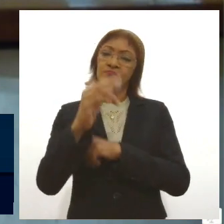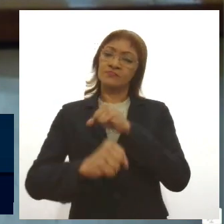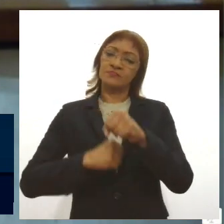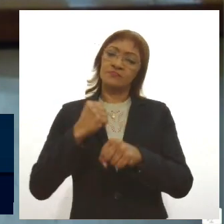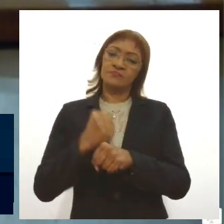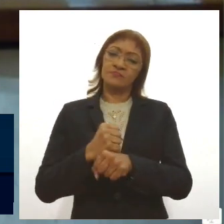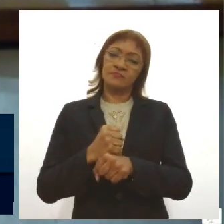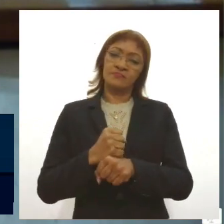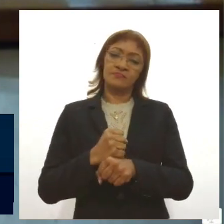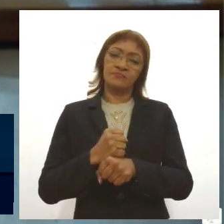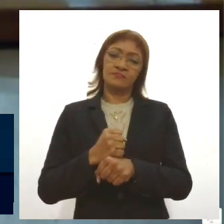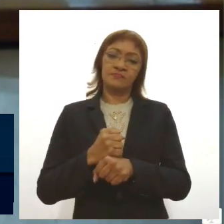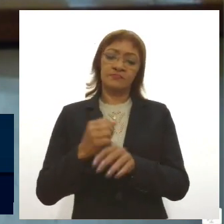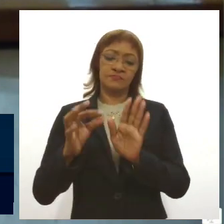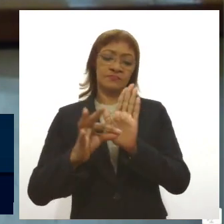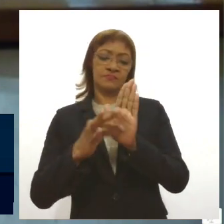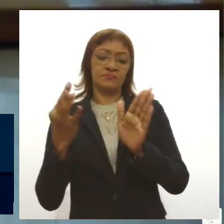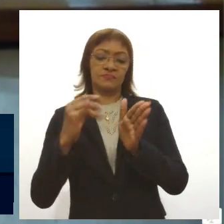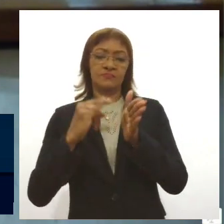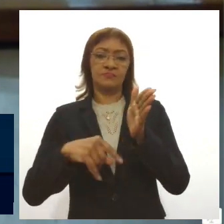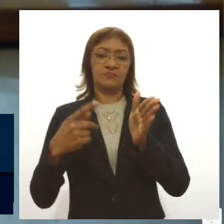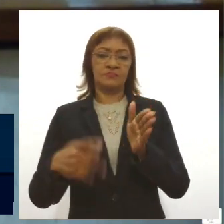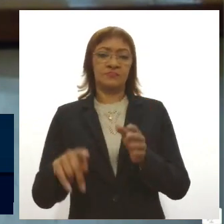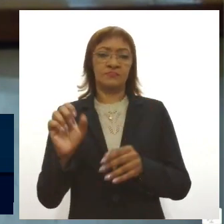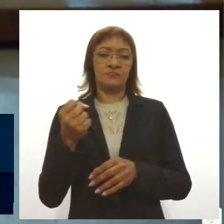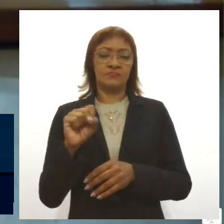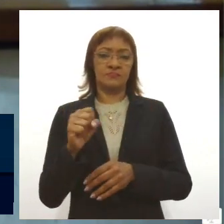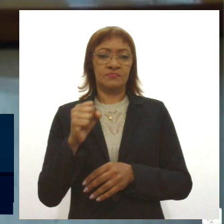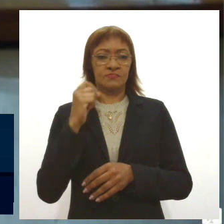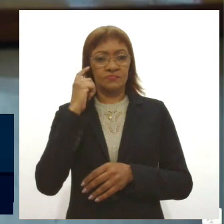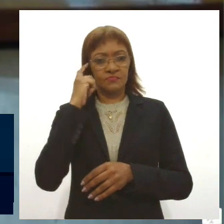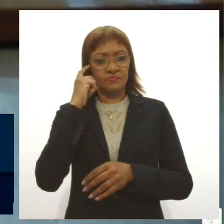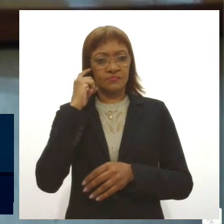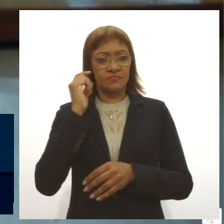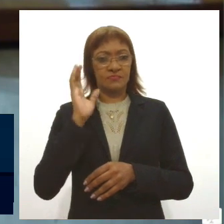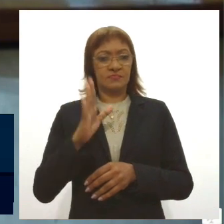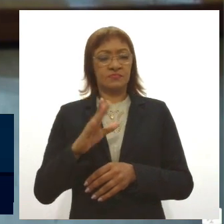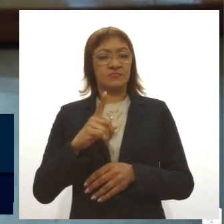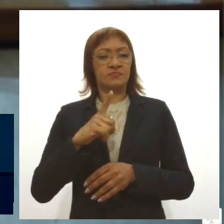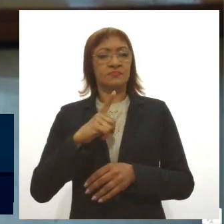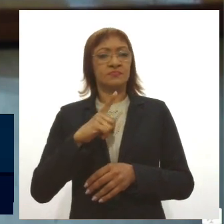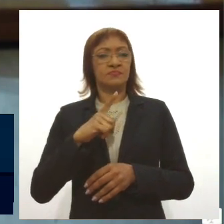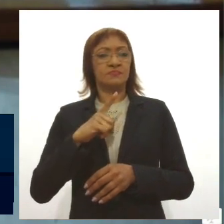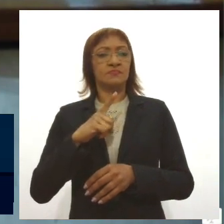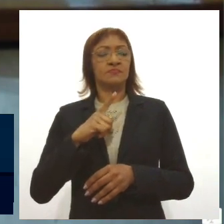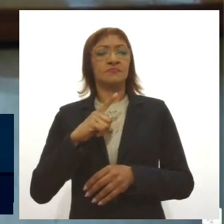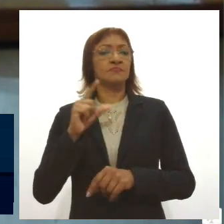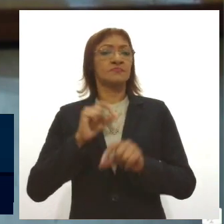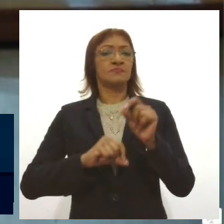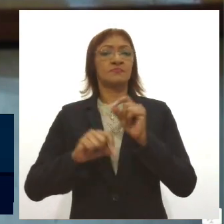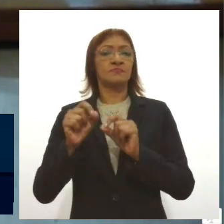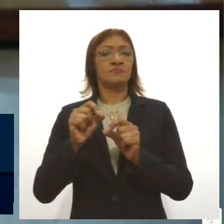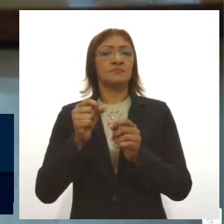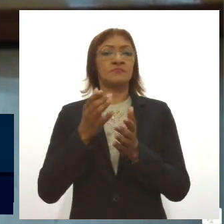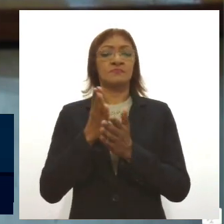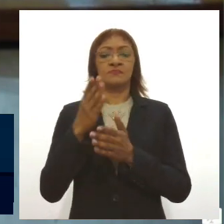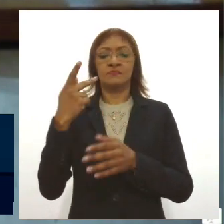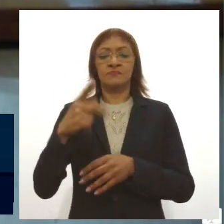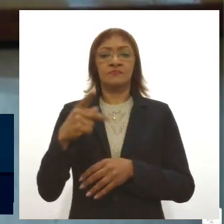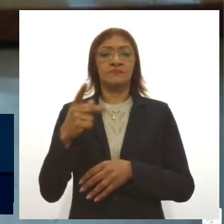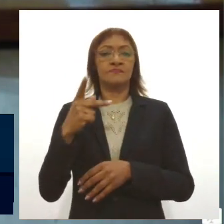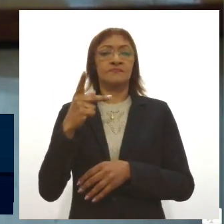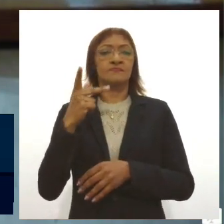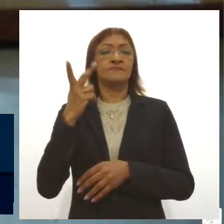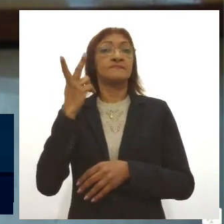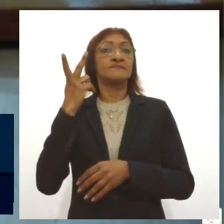e aí alinhar o estado de Sergipe dentro desse cenário otimista, a exemplo do que já faz hoje o estado de Pernambuco no